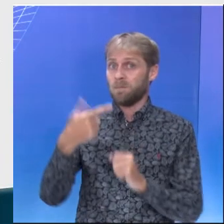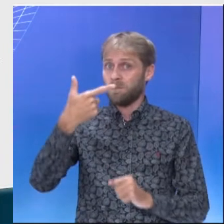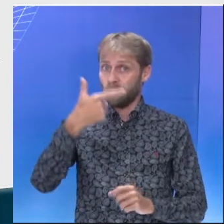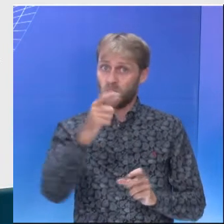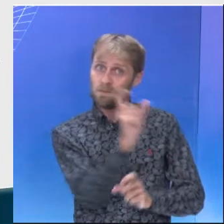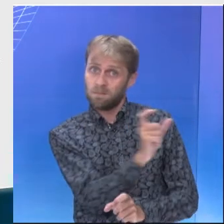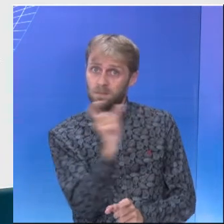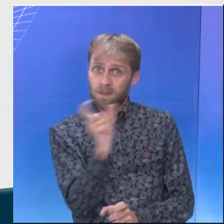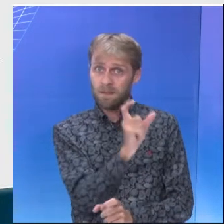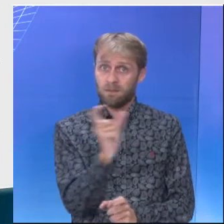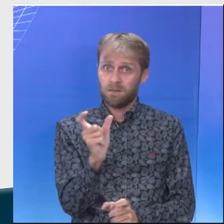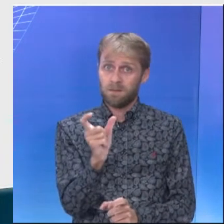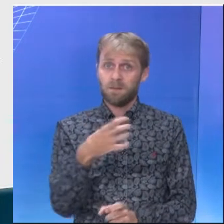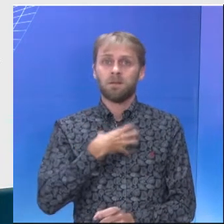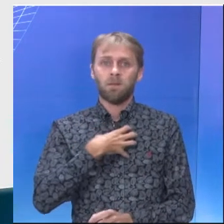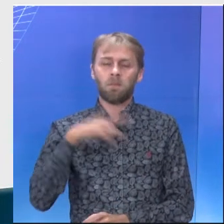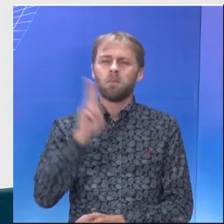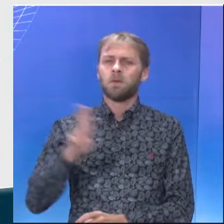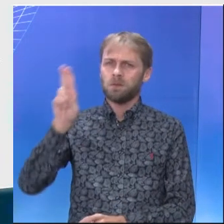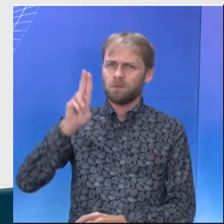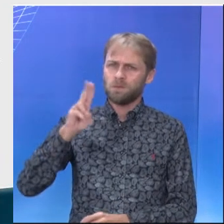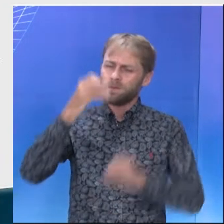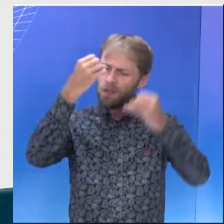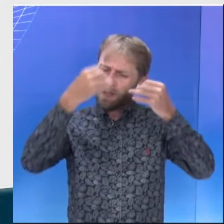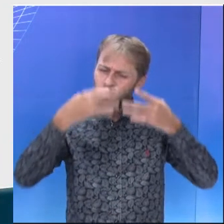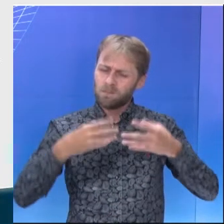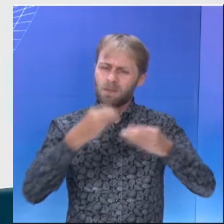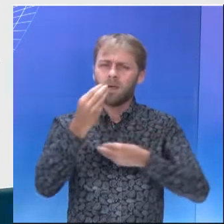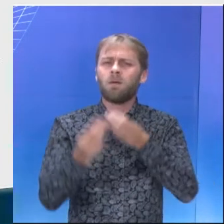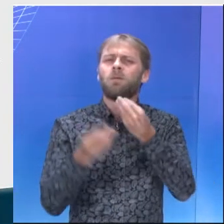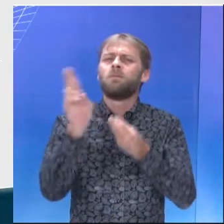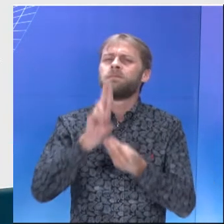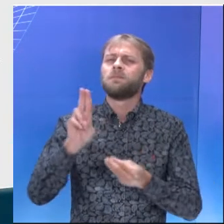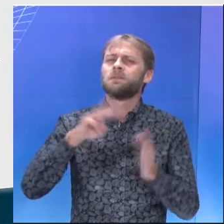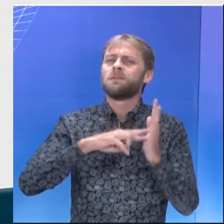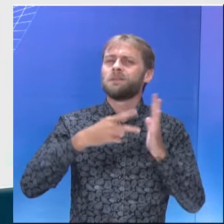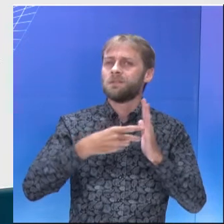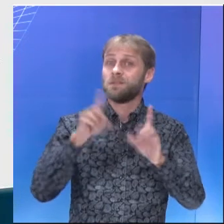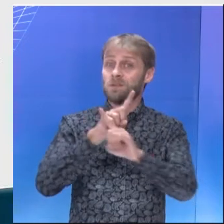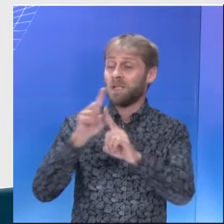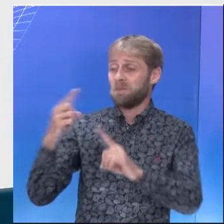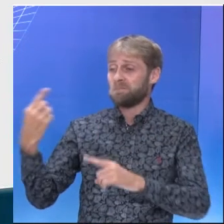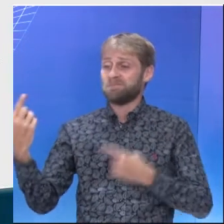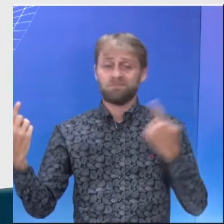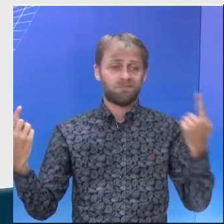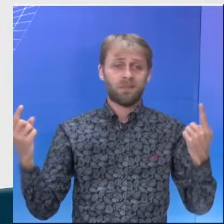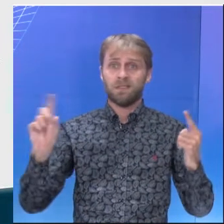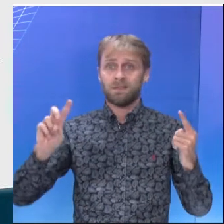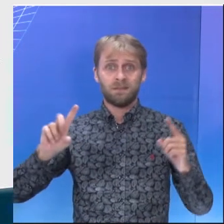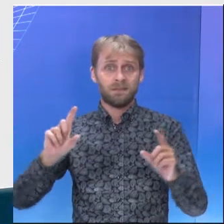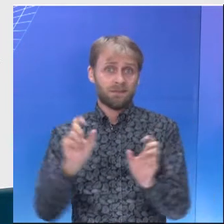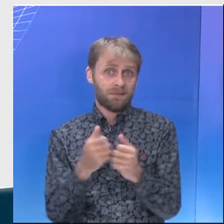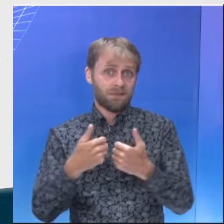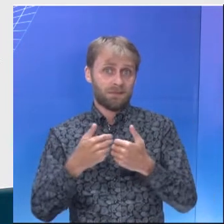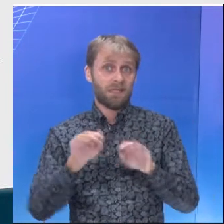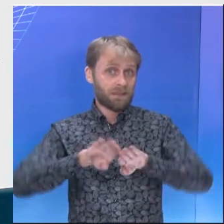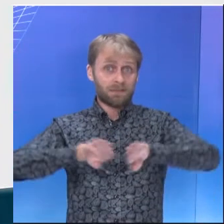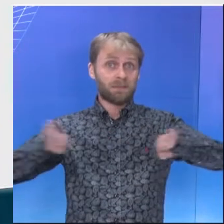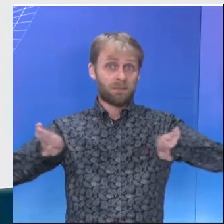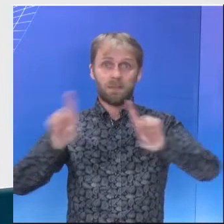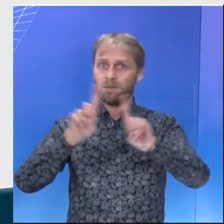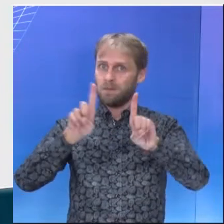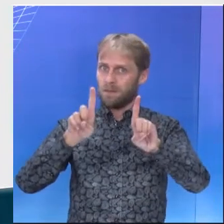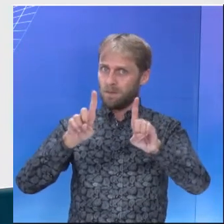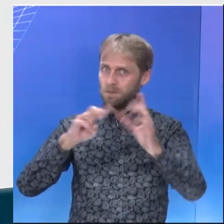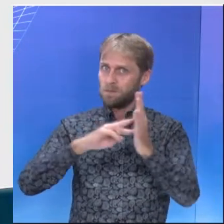atento ao modo de uso e à classificação dos verbos frasais. Então, o sentido dele não é separado. O give e o up, por exemplo, give up é